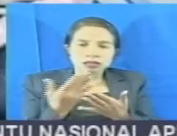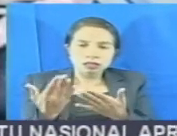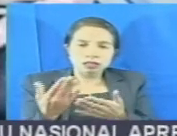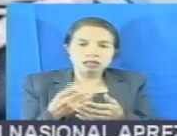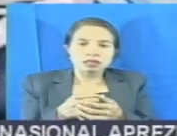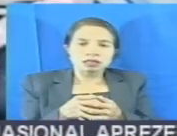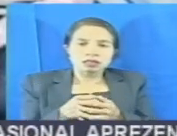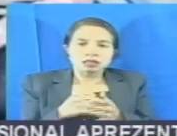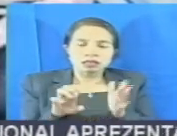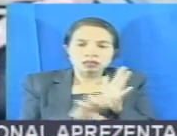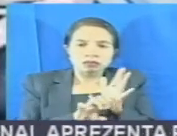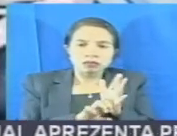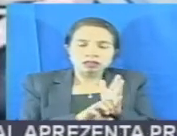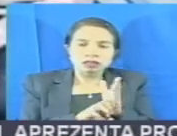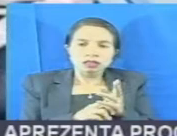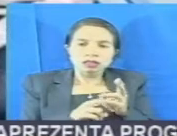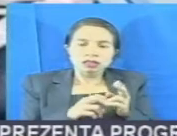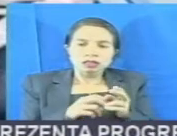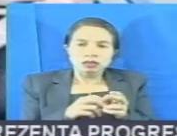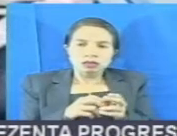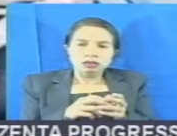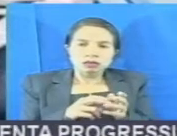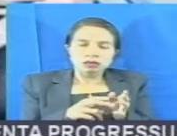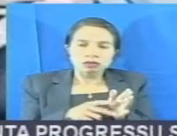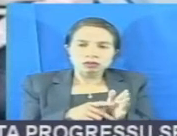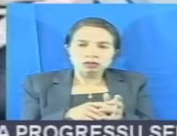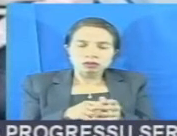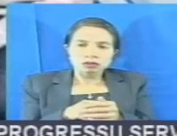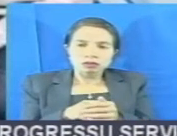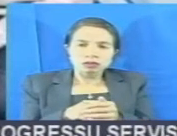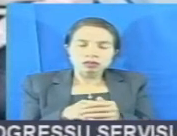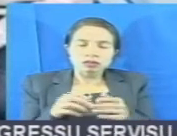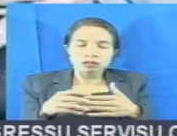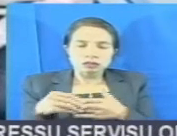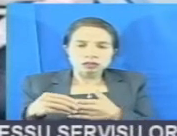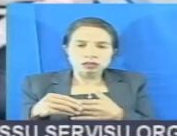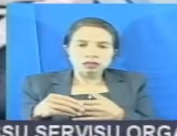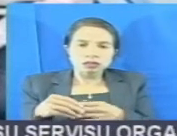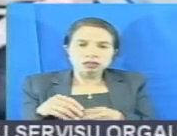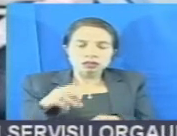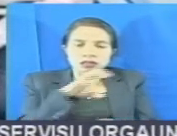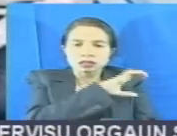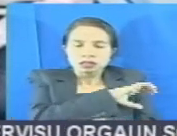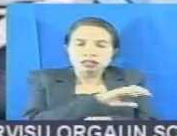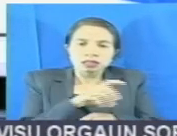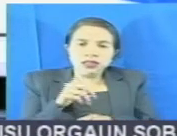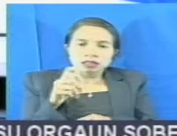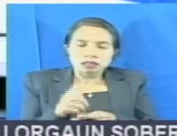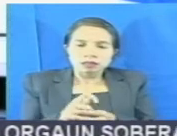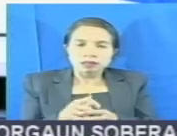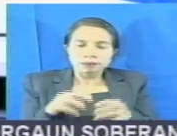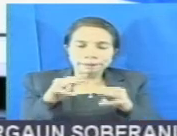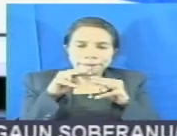Sira. Ok, ita niam be fuku operações ni liu parte segurança rodoviária ou trânsito